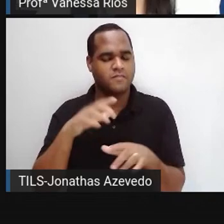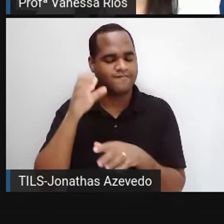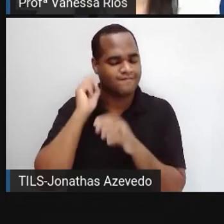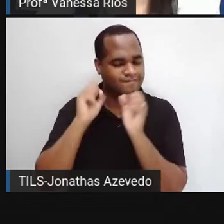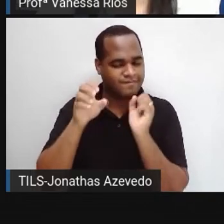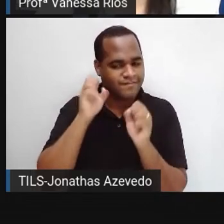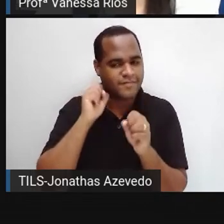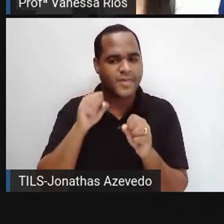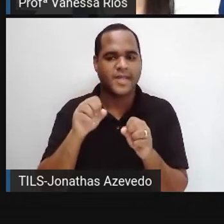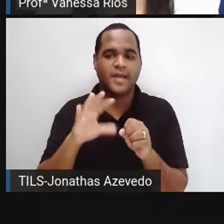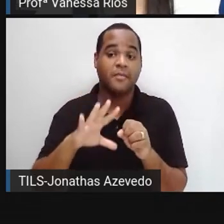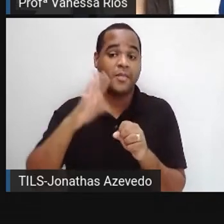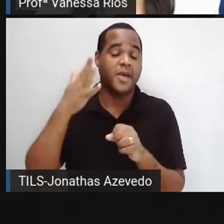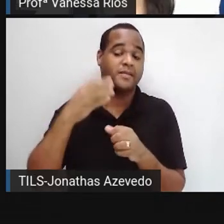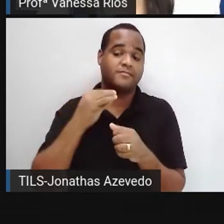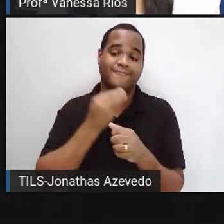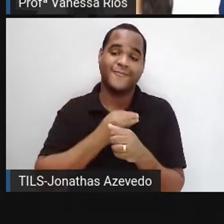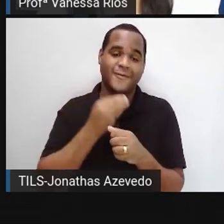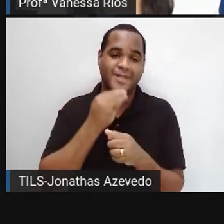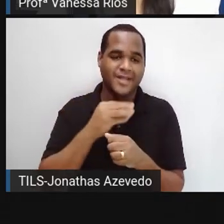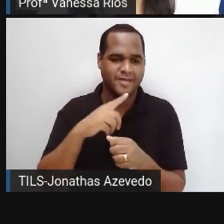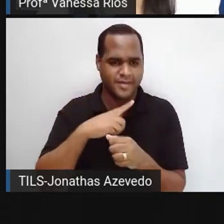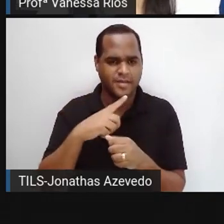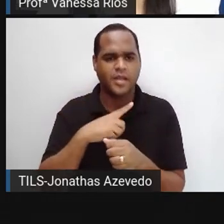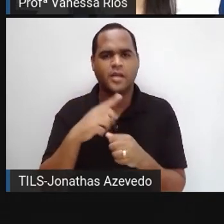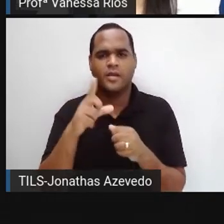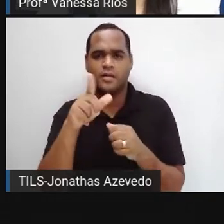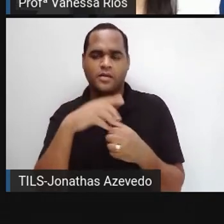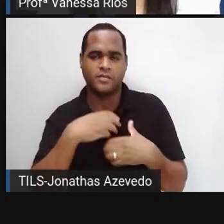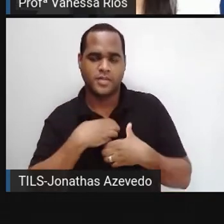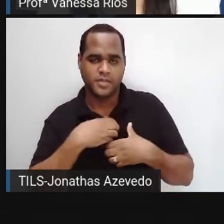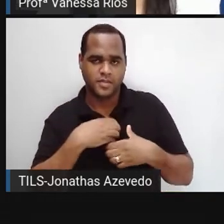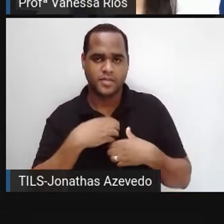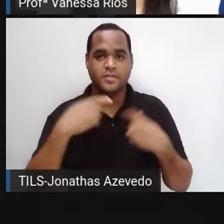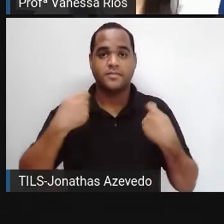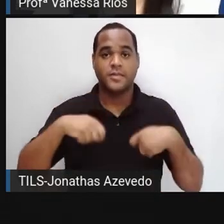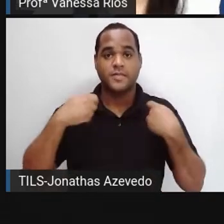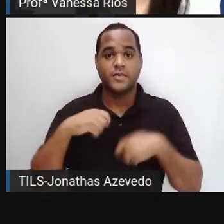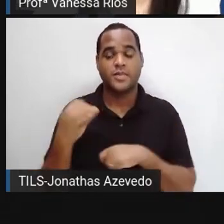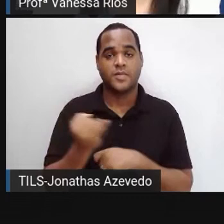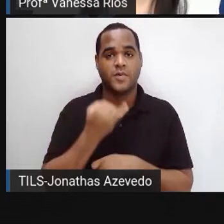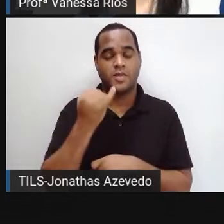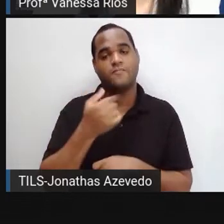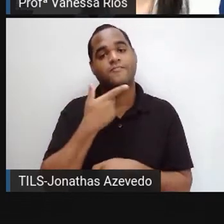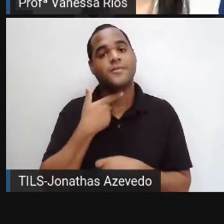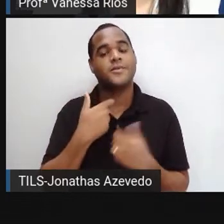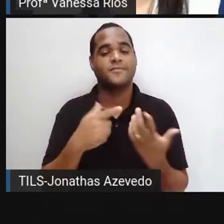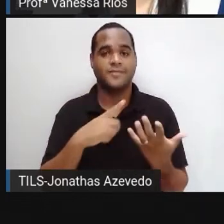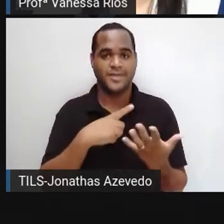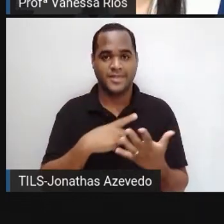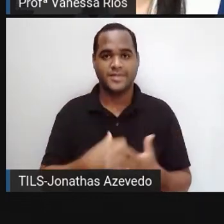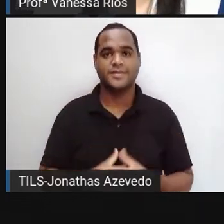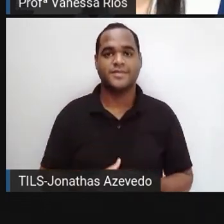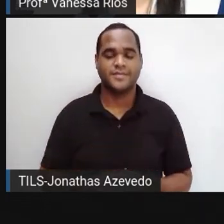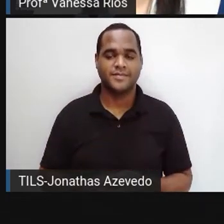músicas no momento que for oportuno, no momento que você sentir necessidade e vontade.